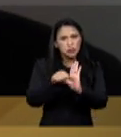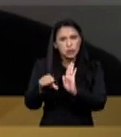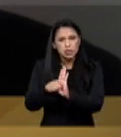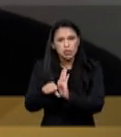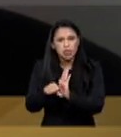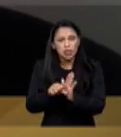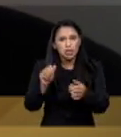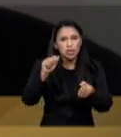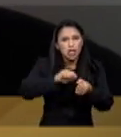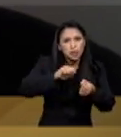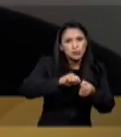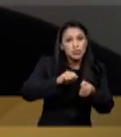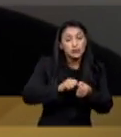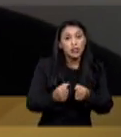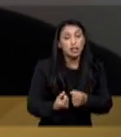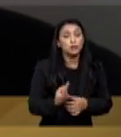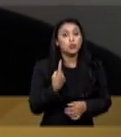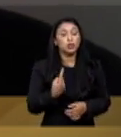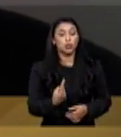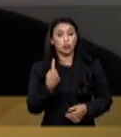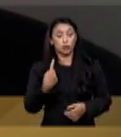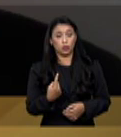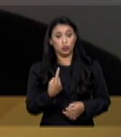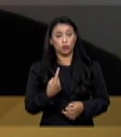criminosos estruturados em uma das